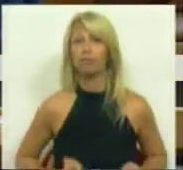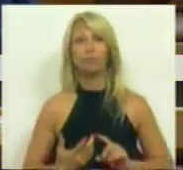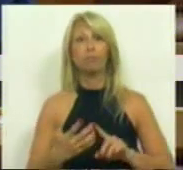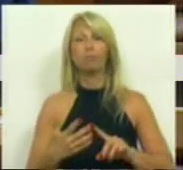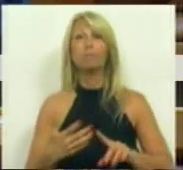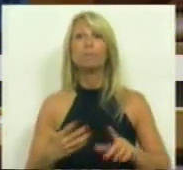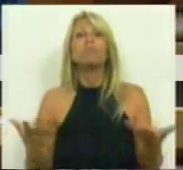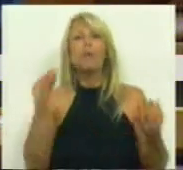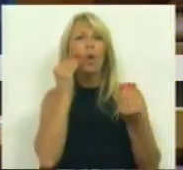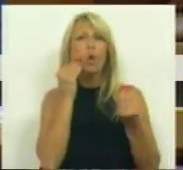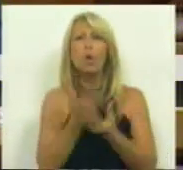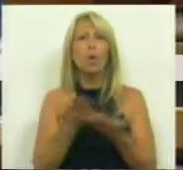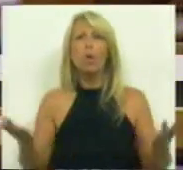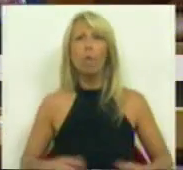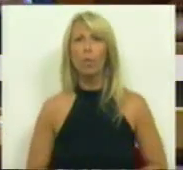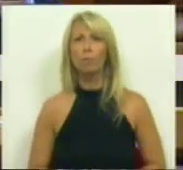Como assim?